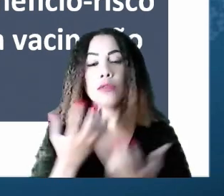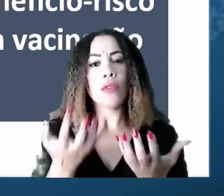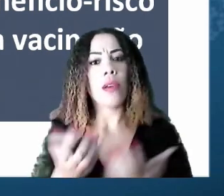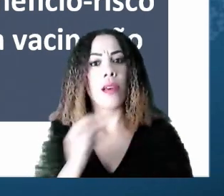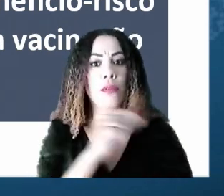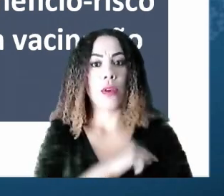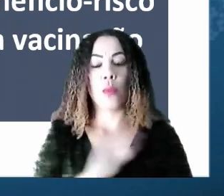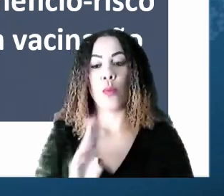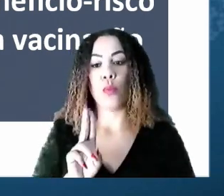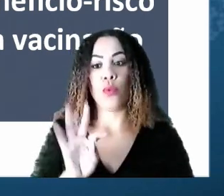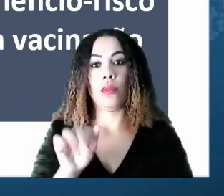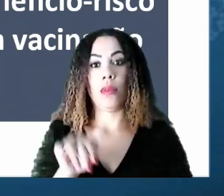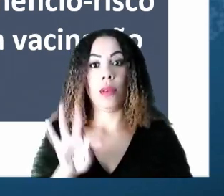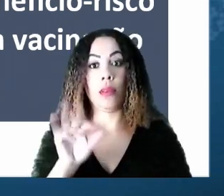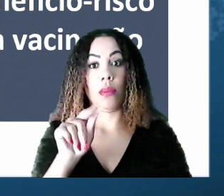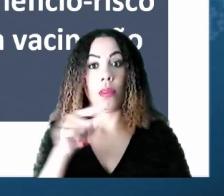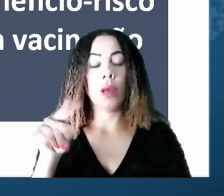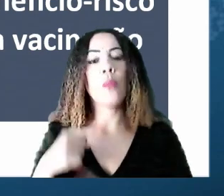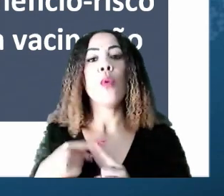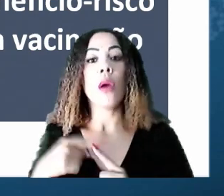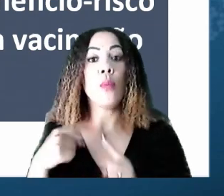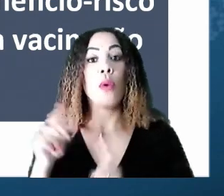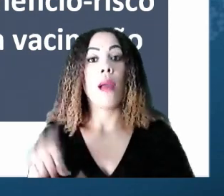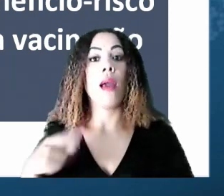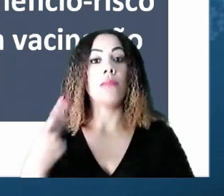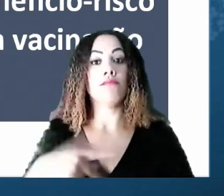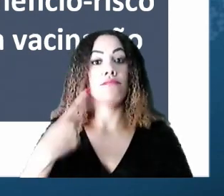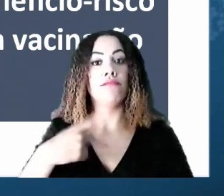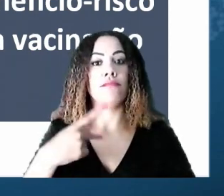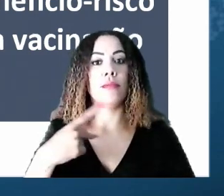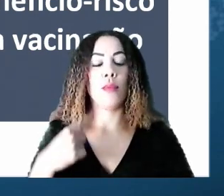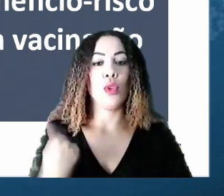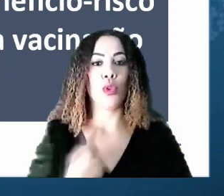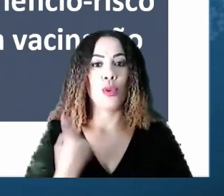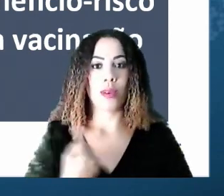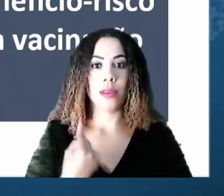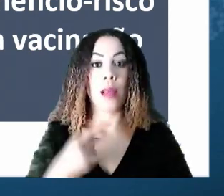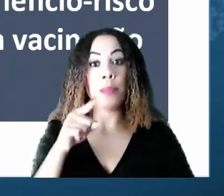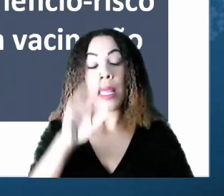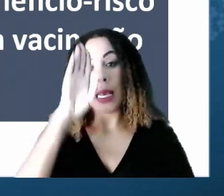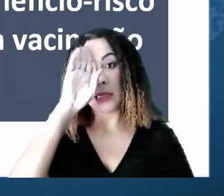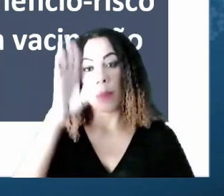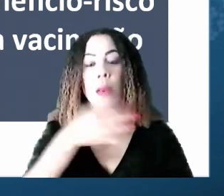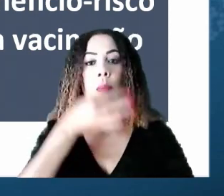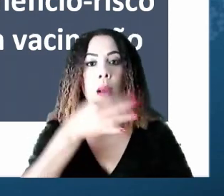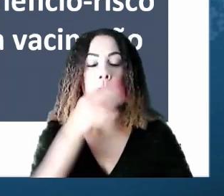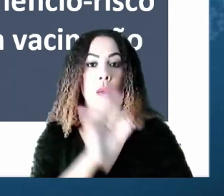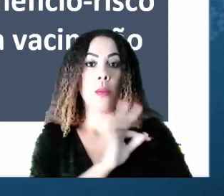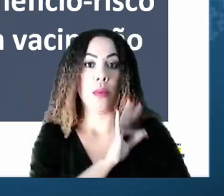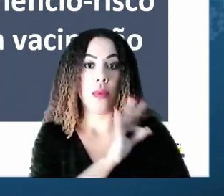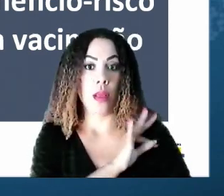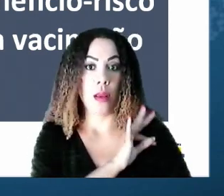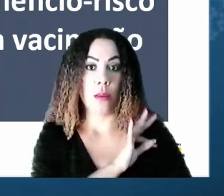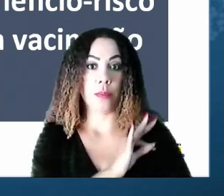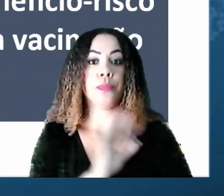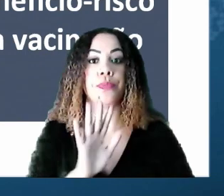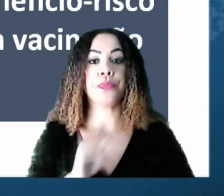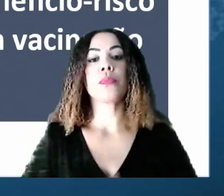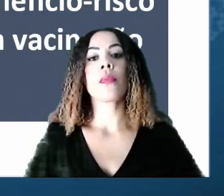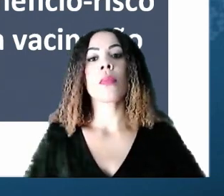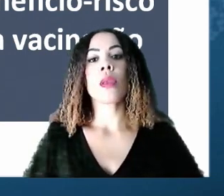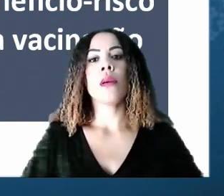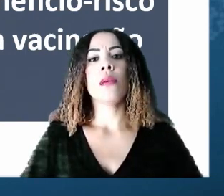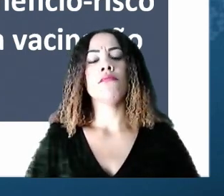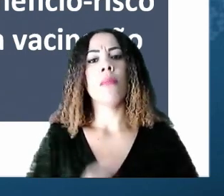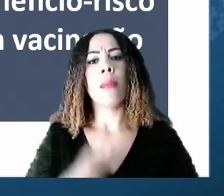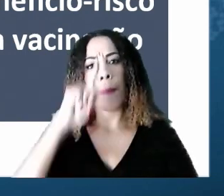argumento. Precisamos dar o primeiro passo, esse é o principal argumento técnico. Agora, vamos lá. Vamos pensar, a tomada de decisão ela não é